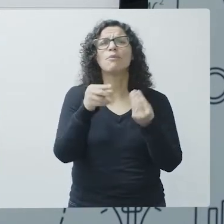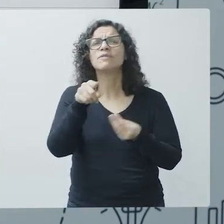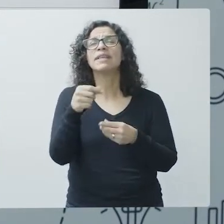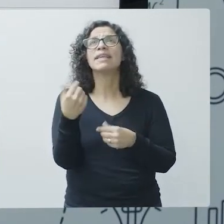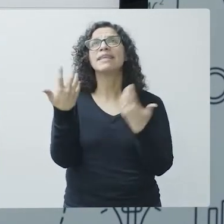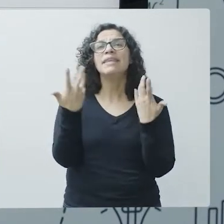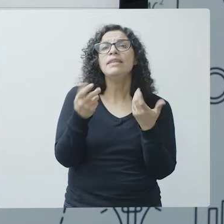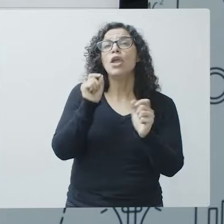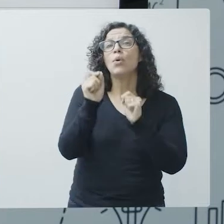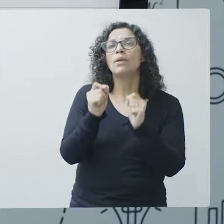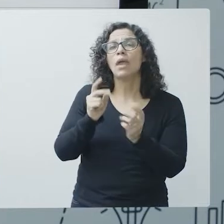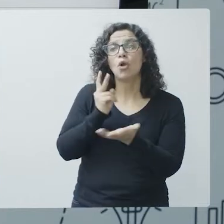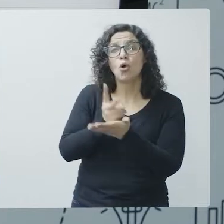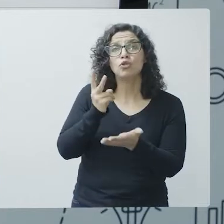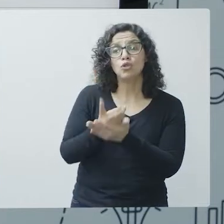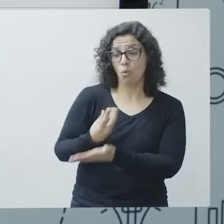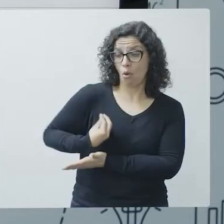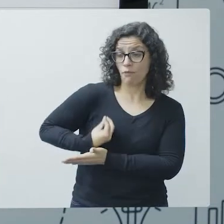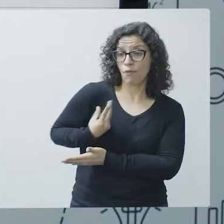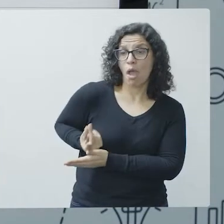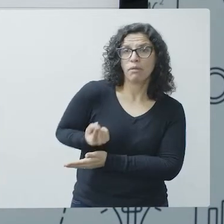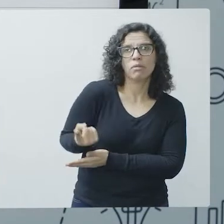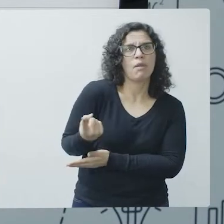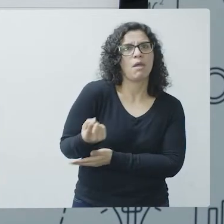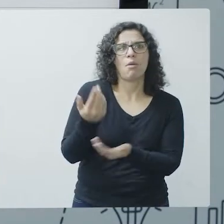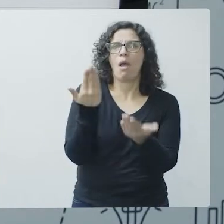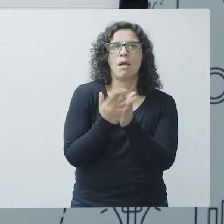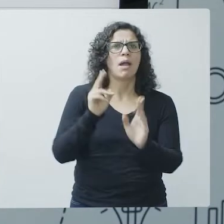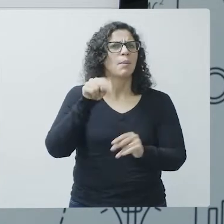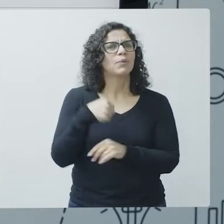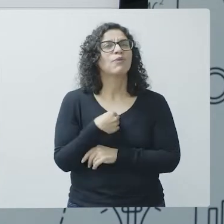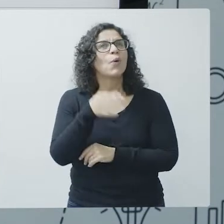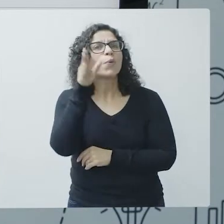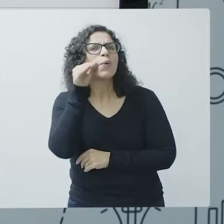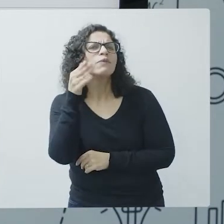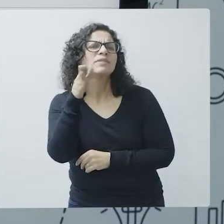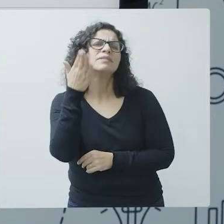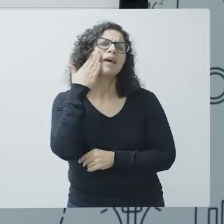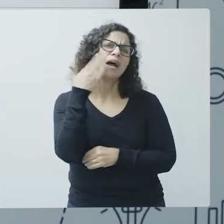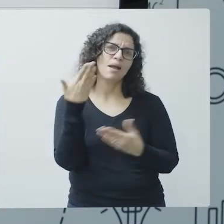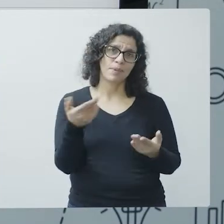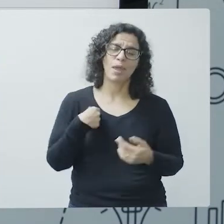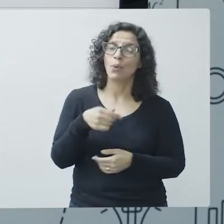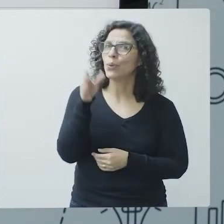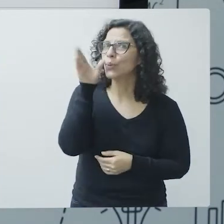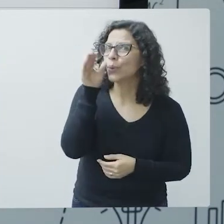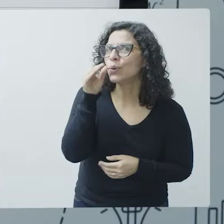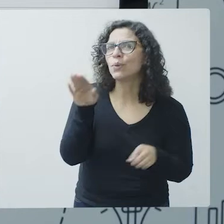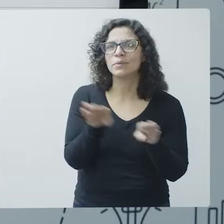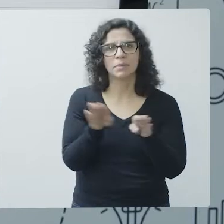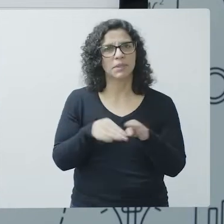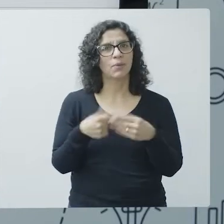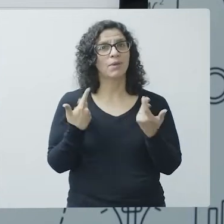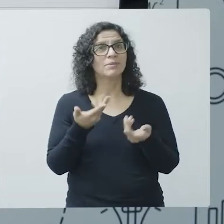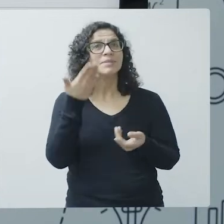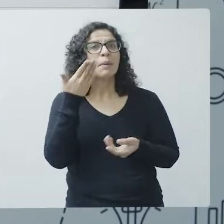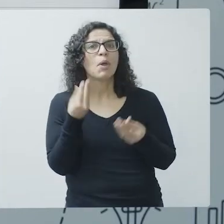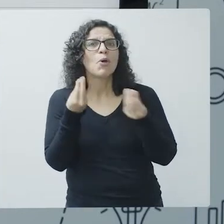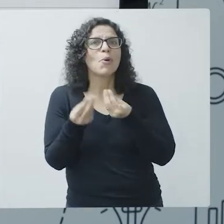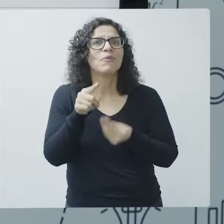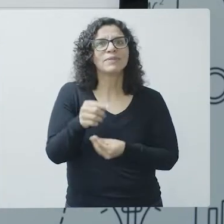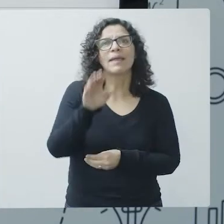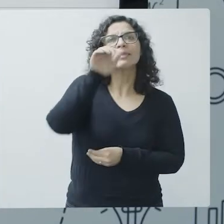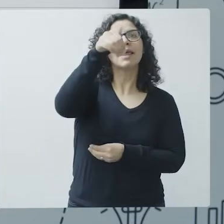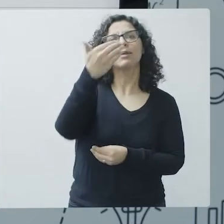que vocês colocaram o que poderia ser eterno. Eu fico curioso, vocês sabem que eu sou curioso e eu realmente fico curioso para